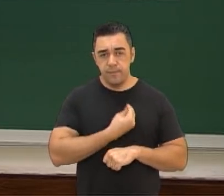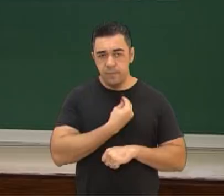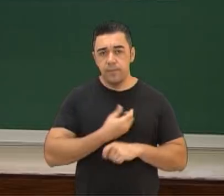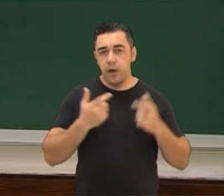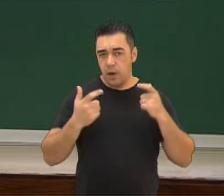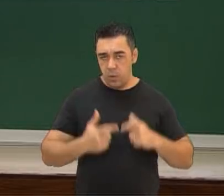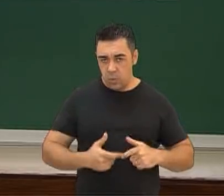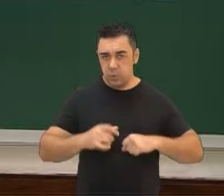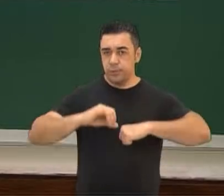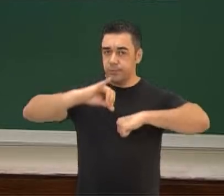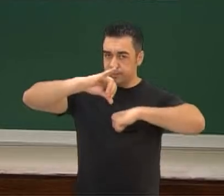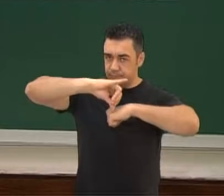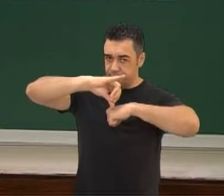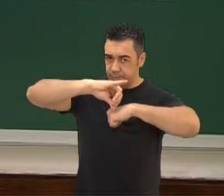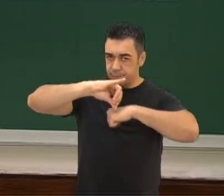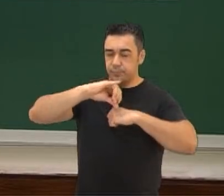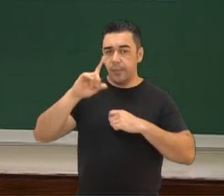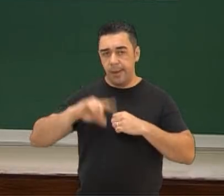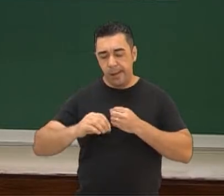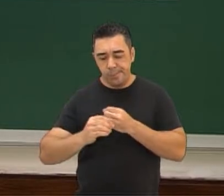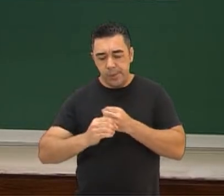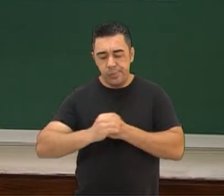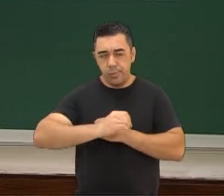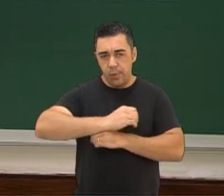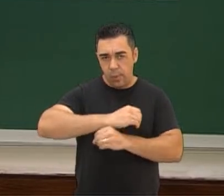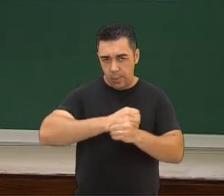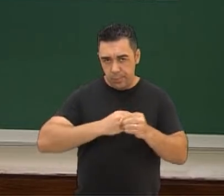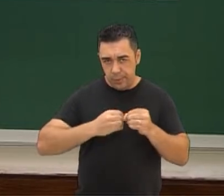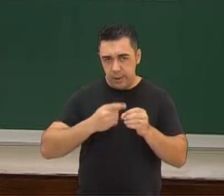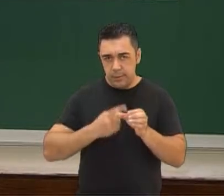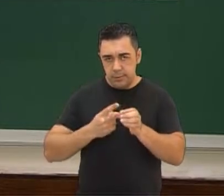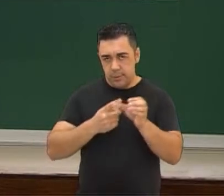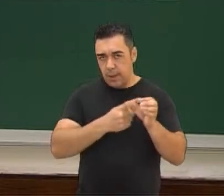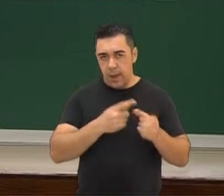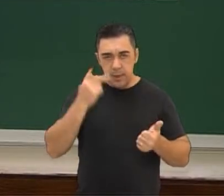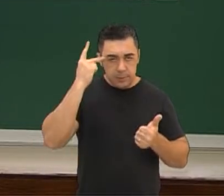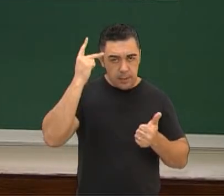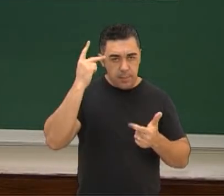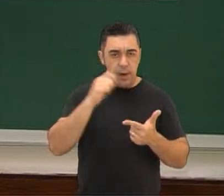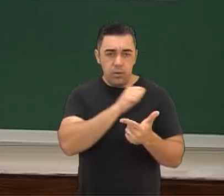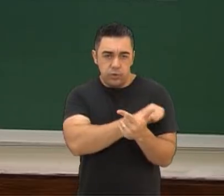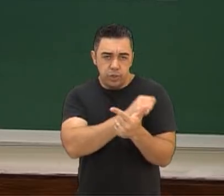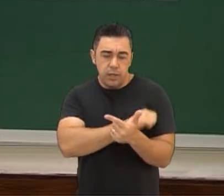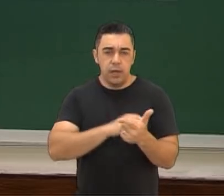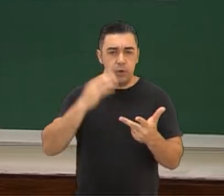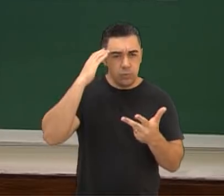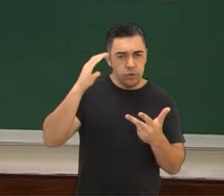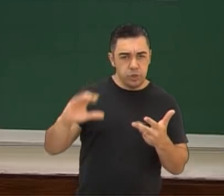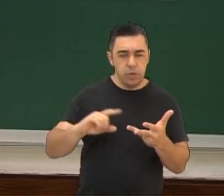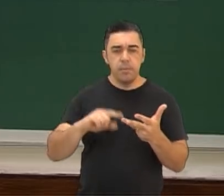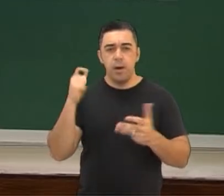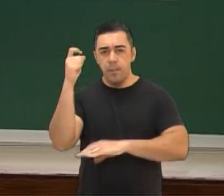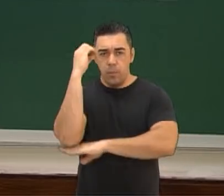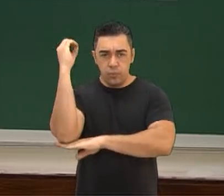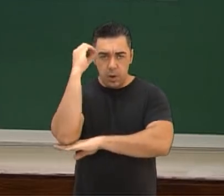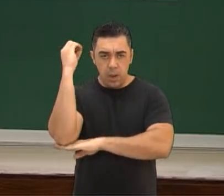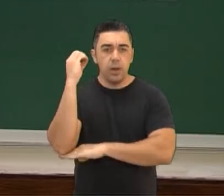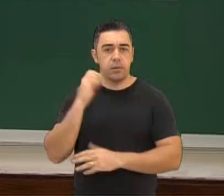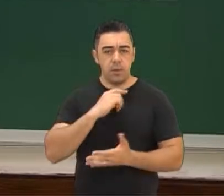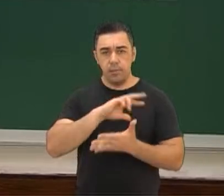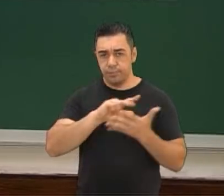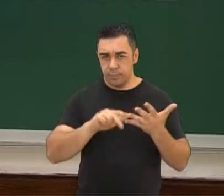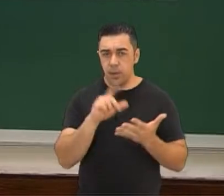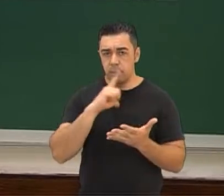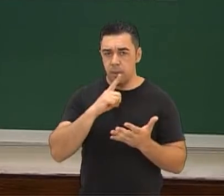concentrada nas grandes metrópoles, ali nas grandes cidades, como São Paulo, Rio de Janeiro, Curitiba, Porto Alegre, certo? Então,